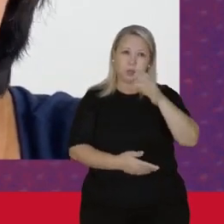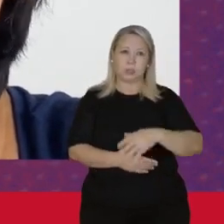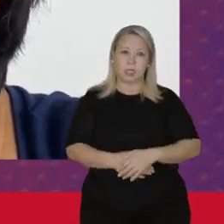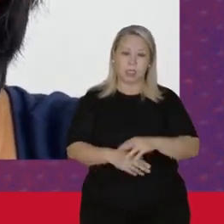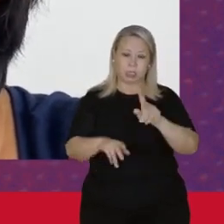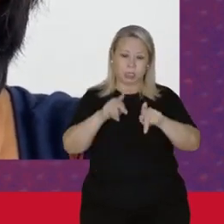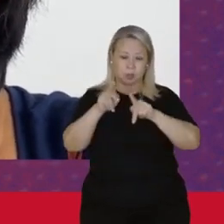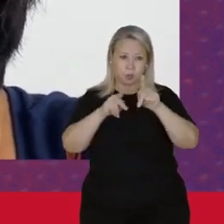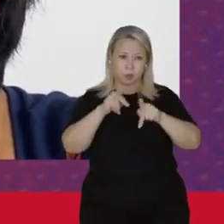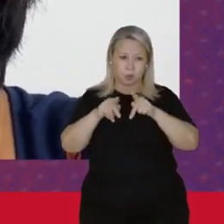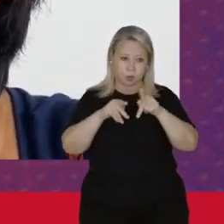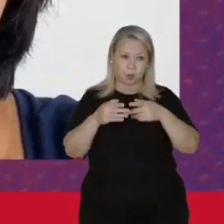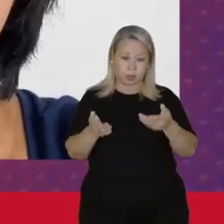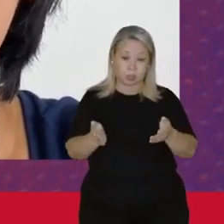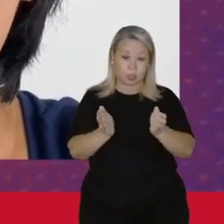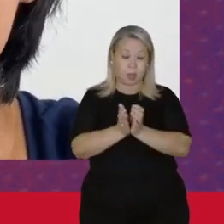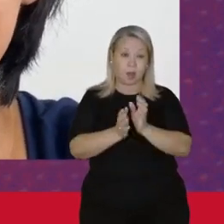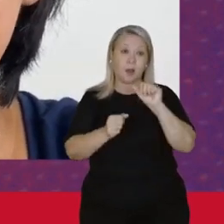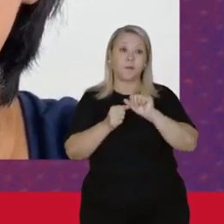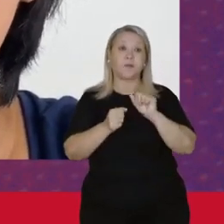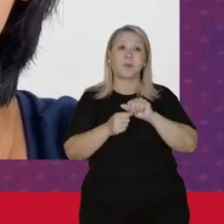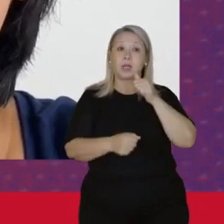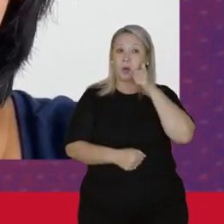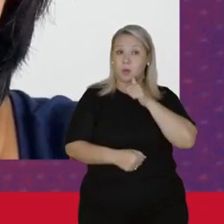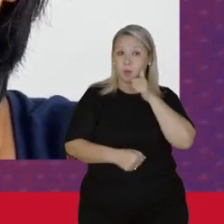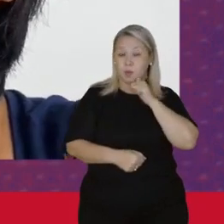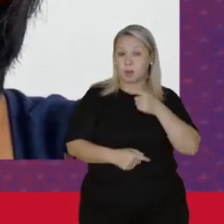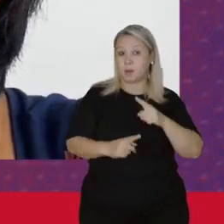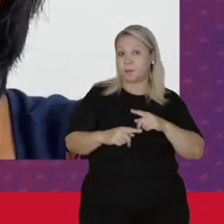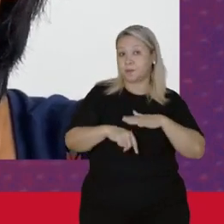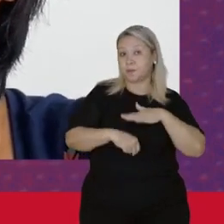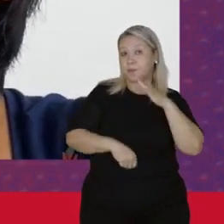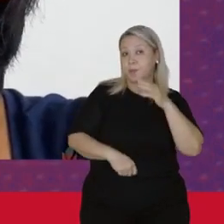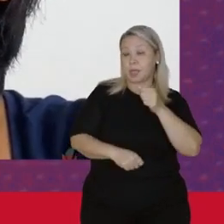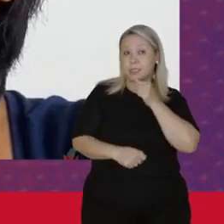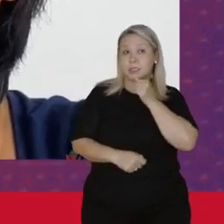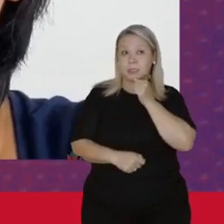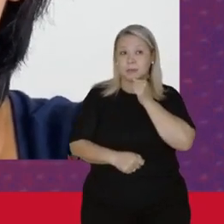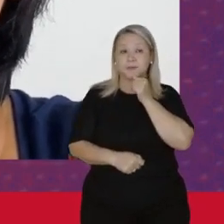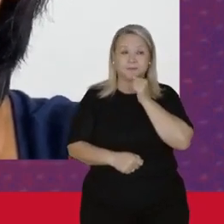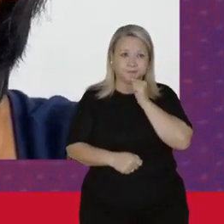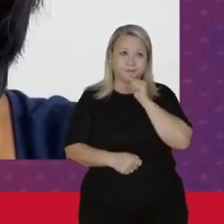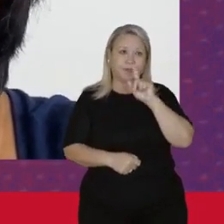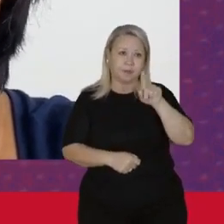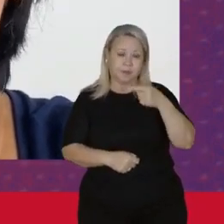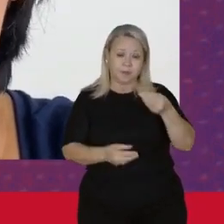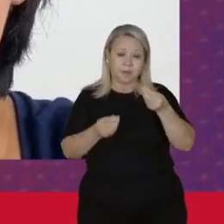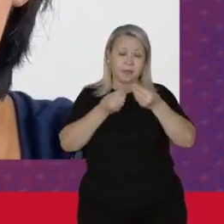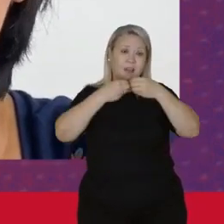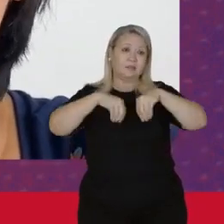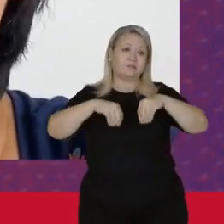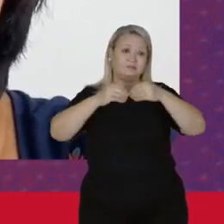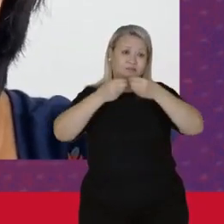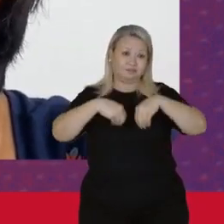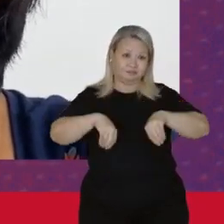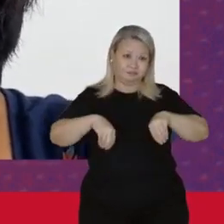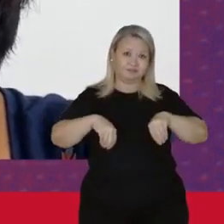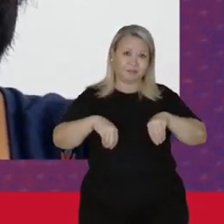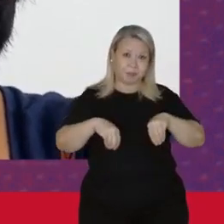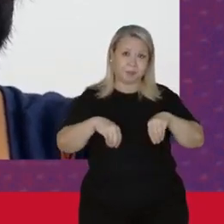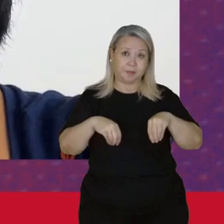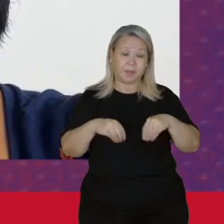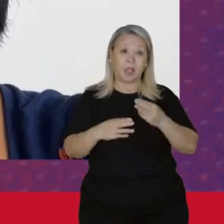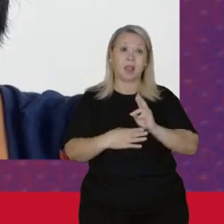dessa população é composta por mulheres, mas ainda é desvantajosa a questão